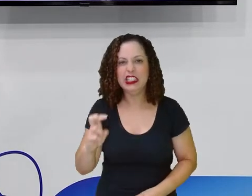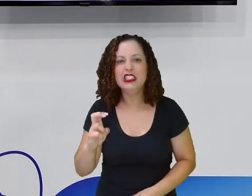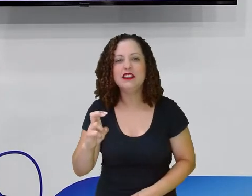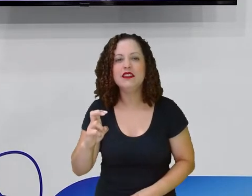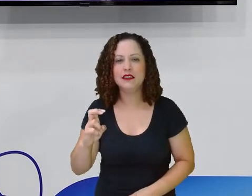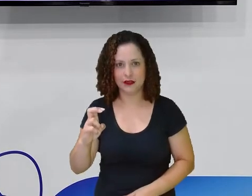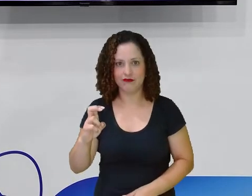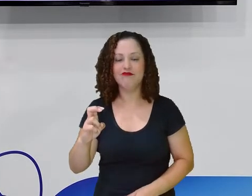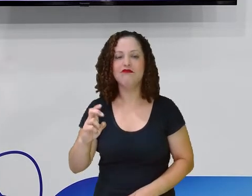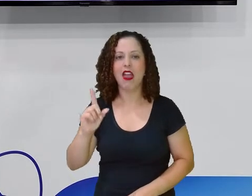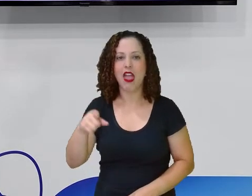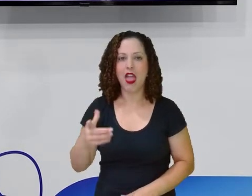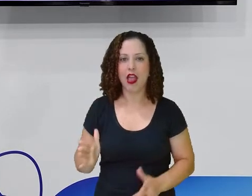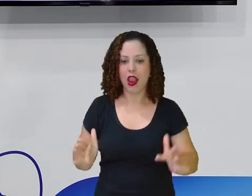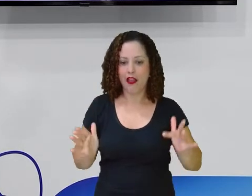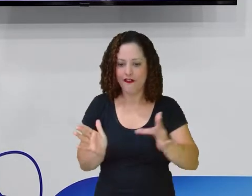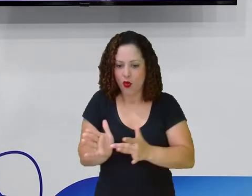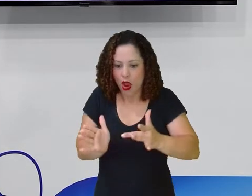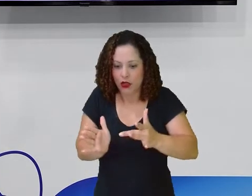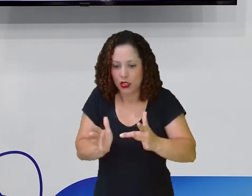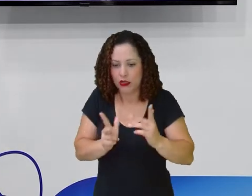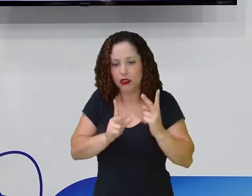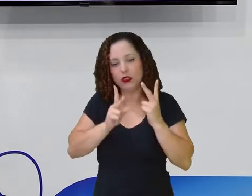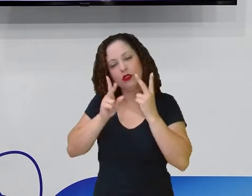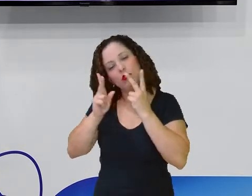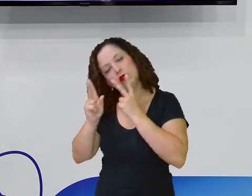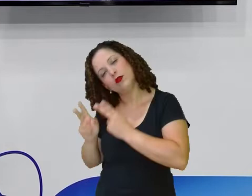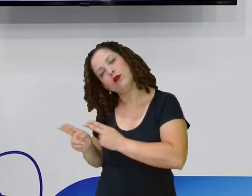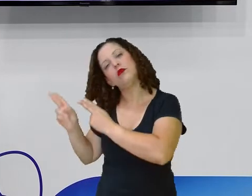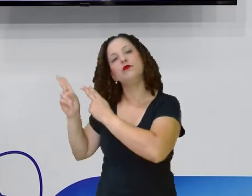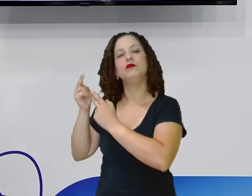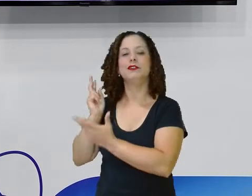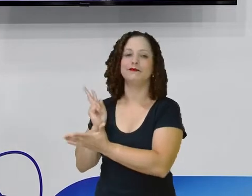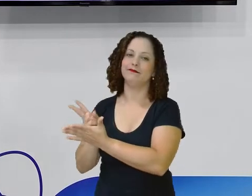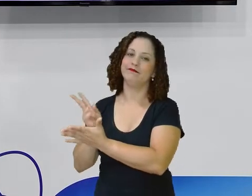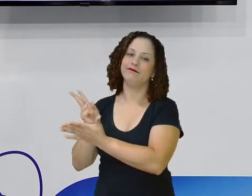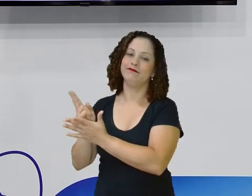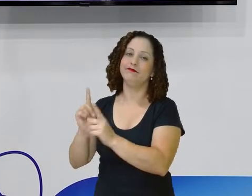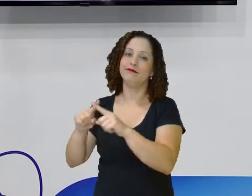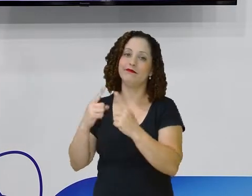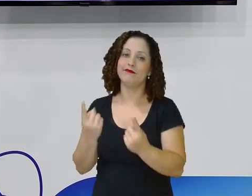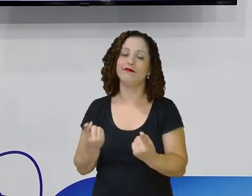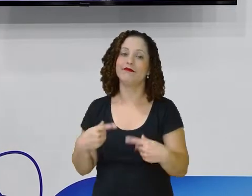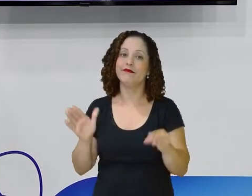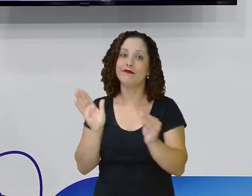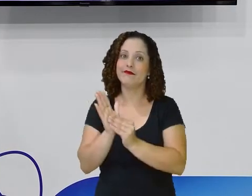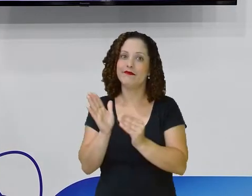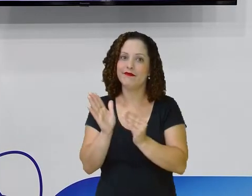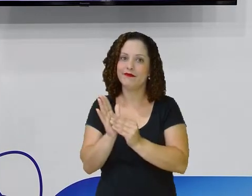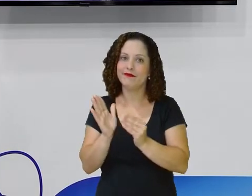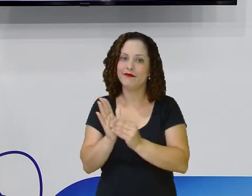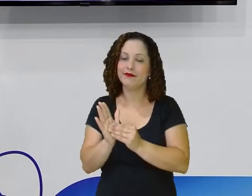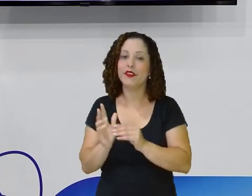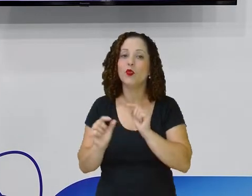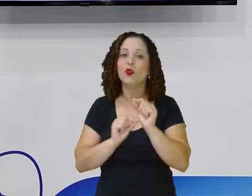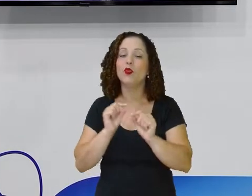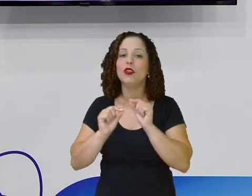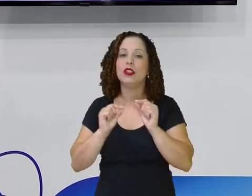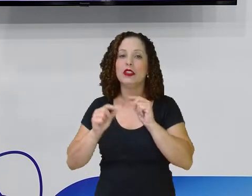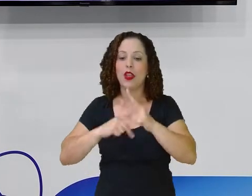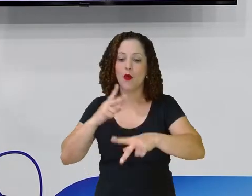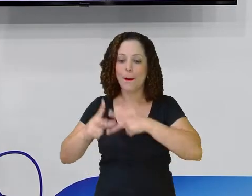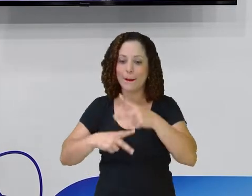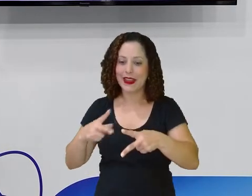e dormiria para sempre. Porém, faltava ainda uma fada ali dar o seu presente, e o presente foi justamente dizer que